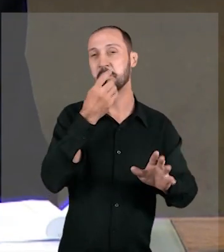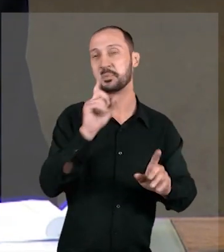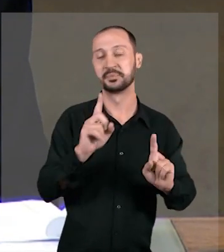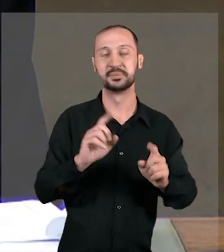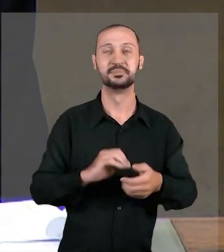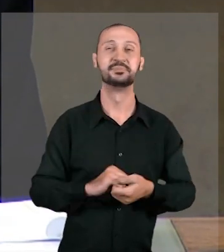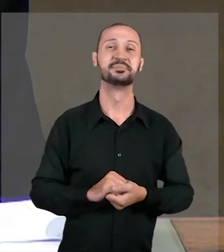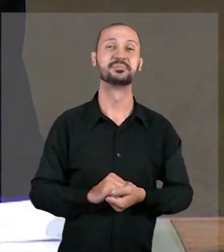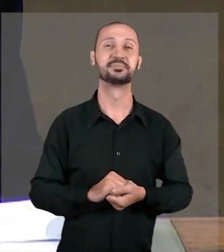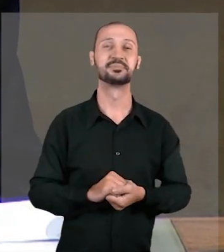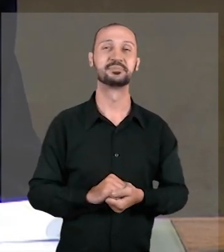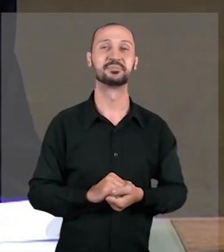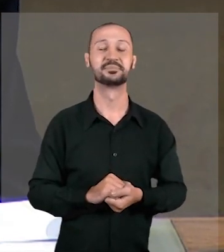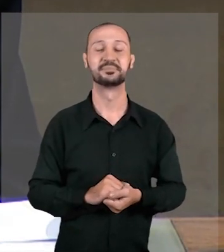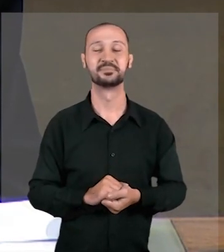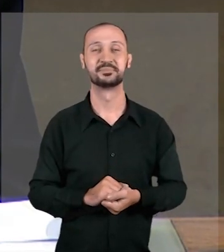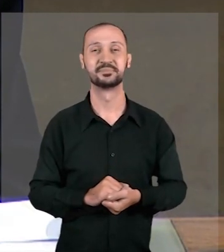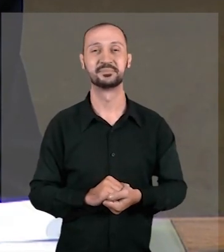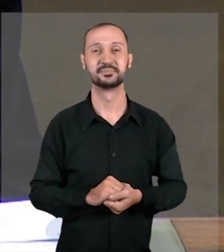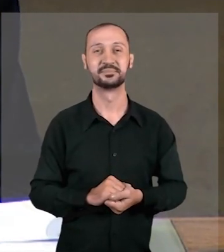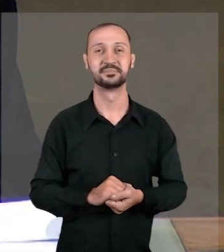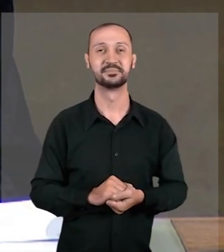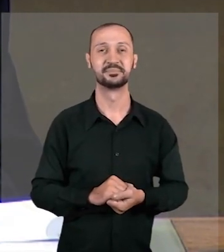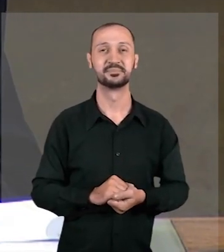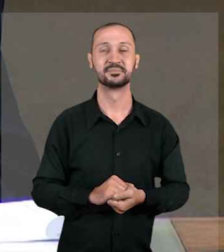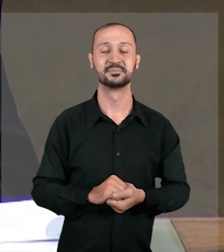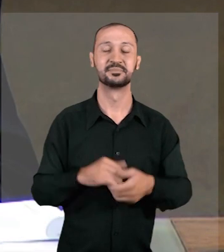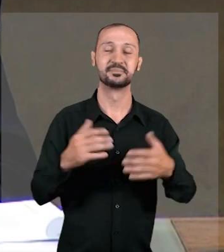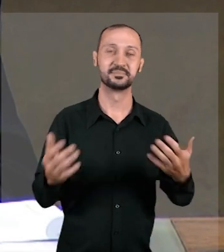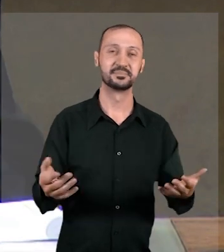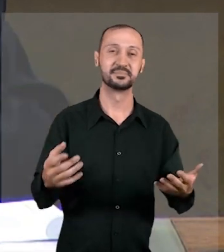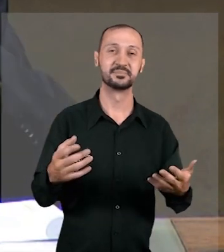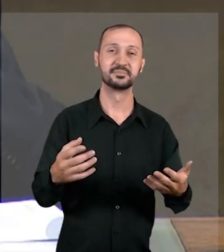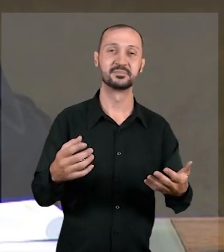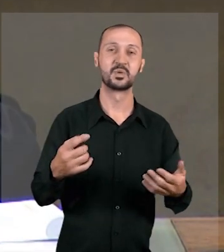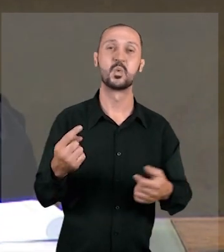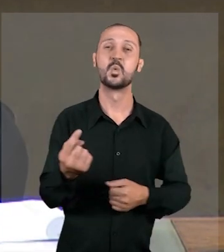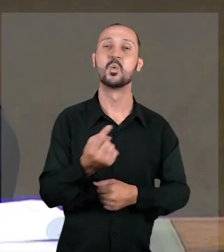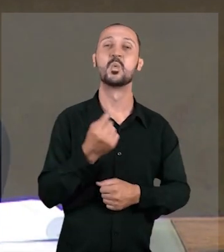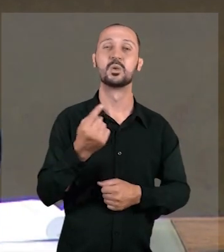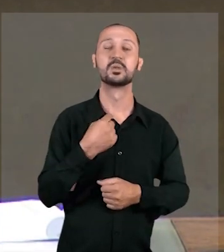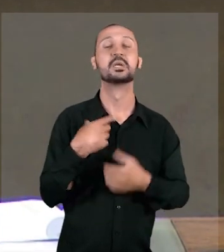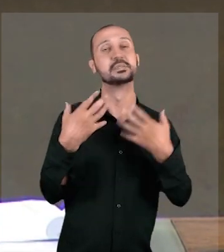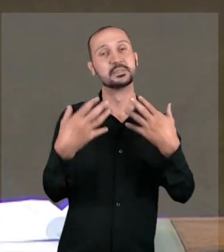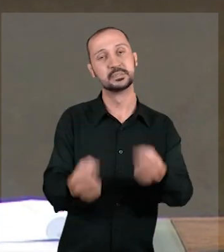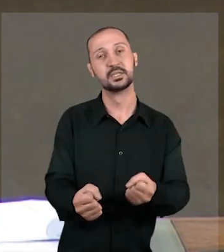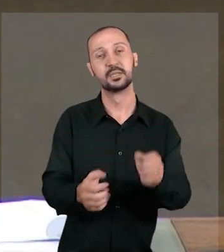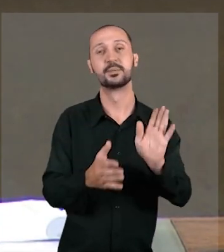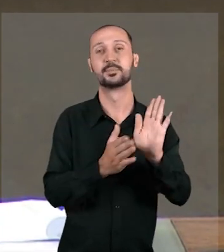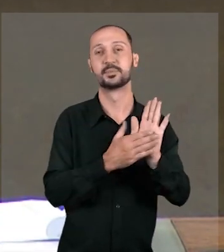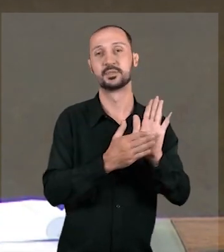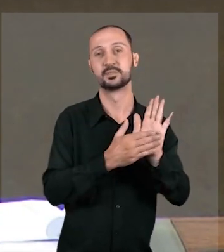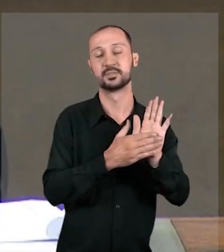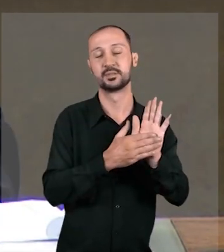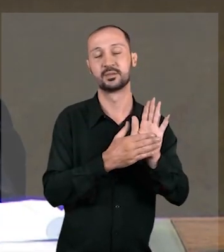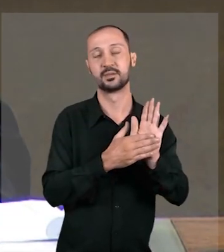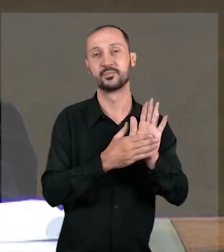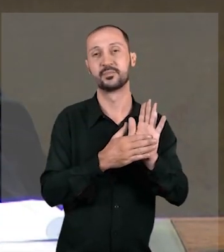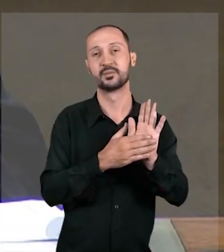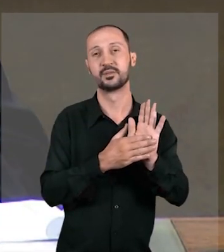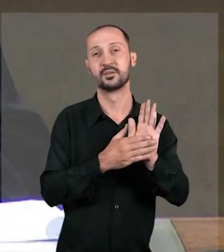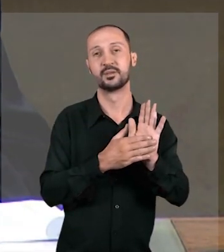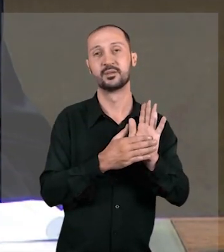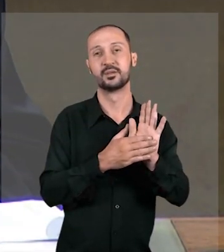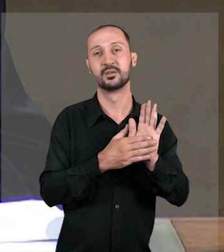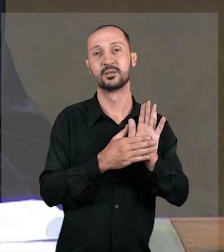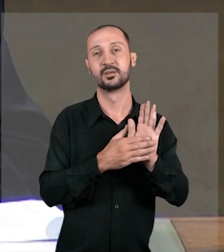seja uma perspectiva à vista. Portanto, seria a única coisa que eu aceitaria me candidatar, viu?